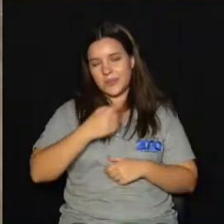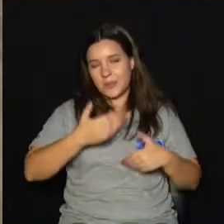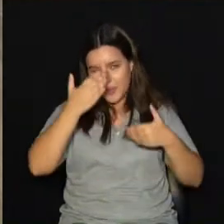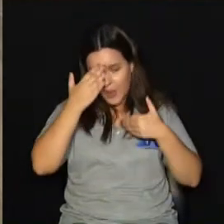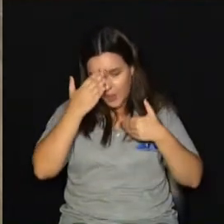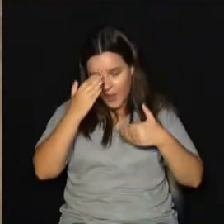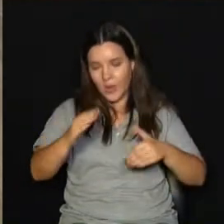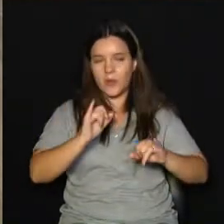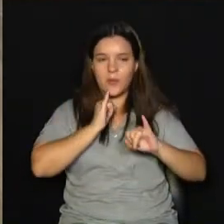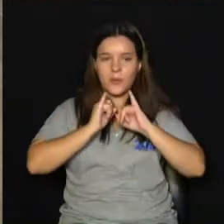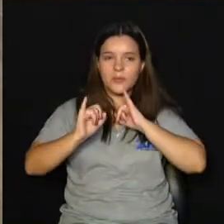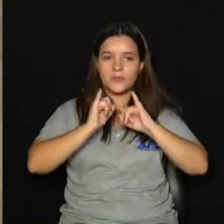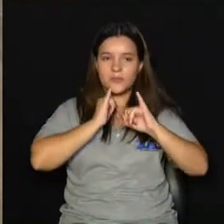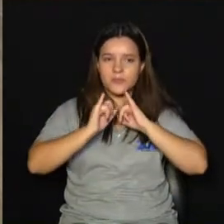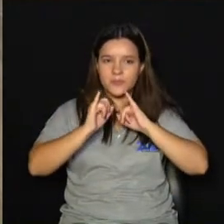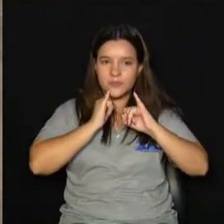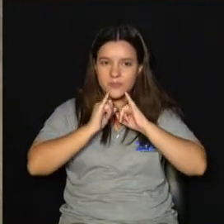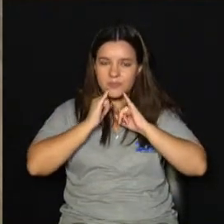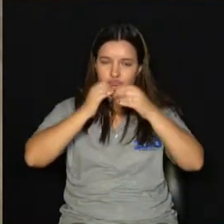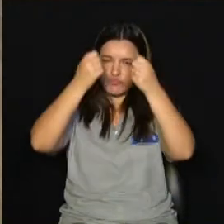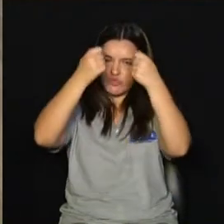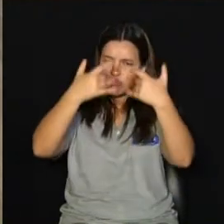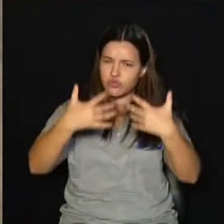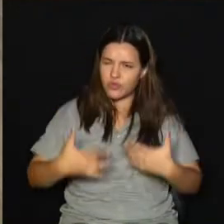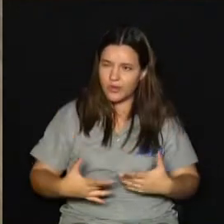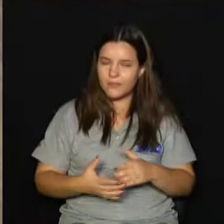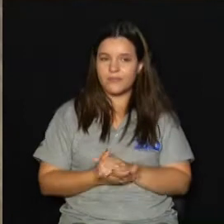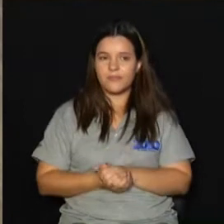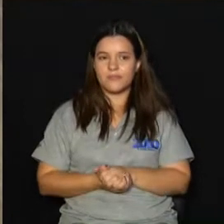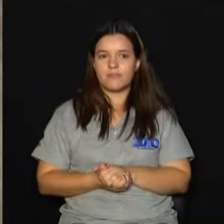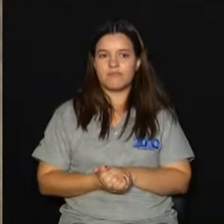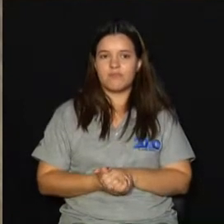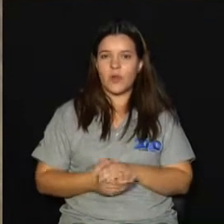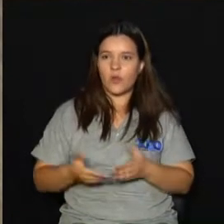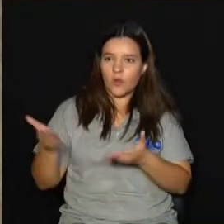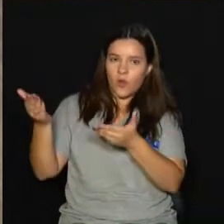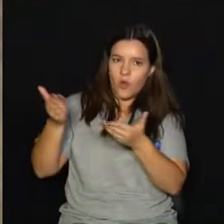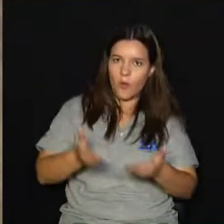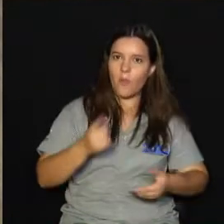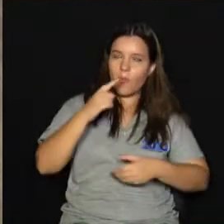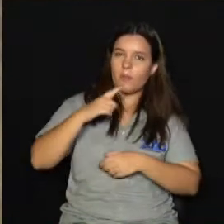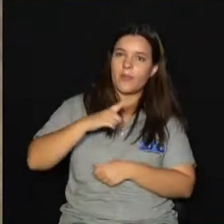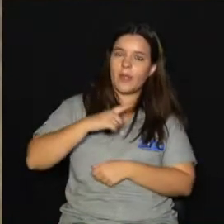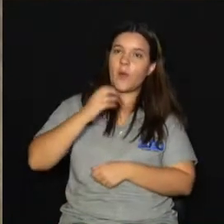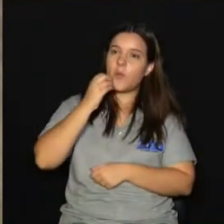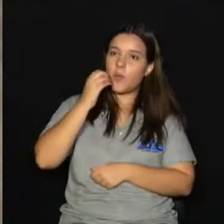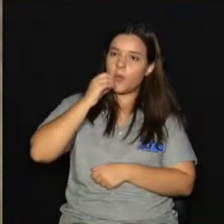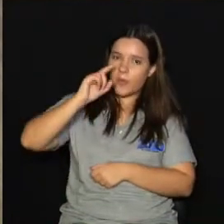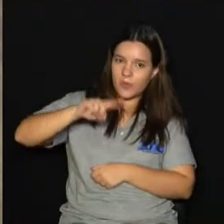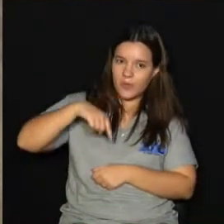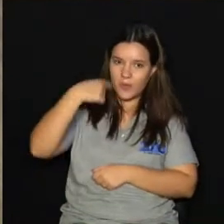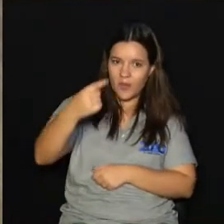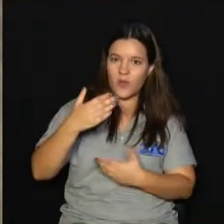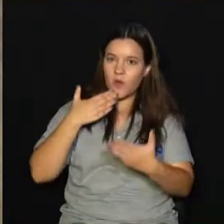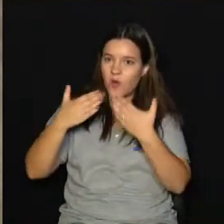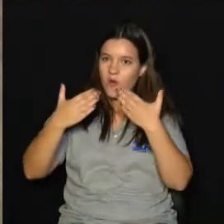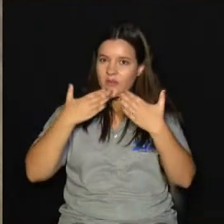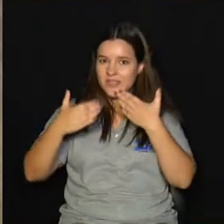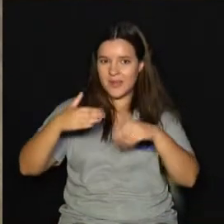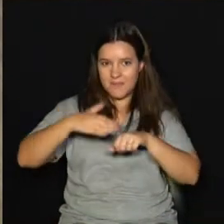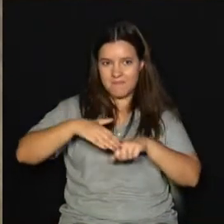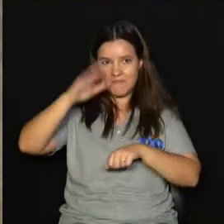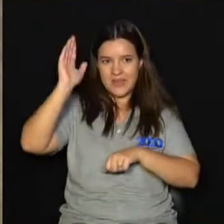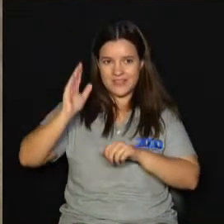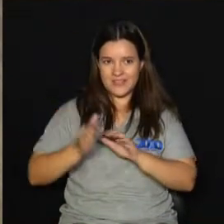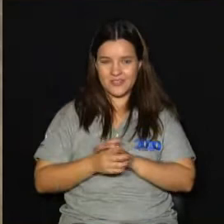as informações, por todos os esclarecimentos, e já fica o convite aqui para uma próxima oportunidade para a gente voltar a conversar